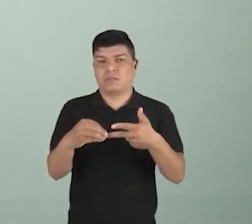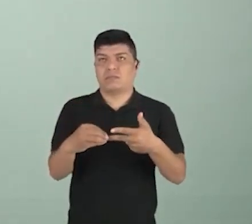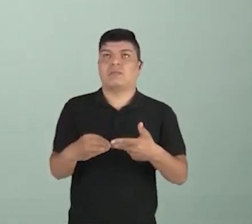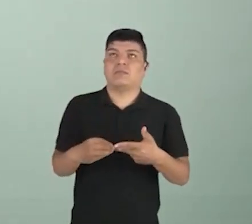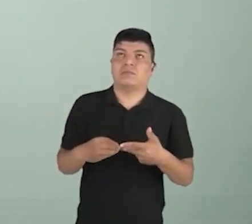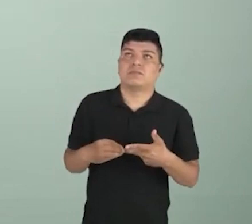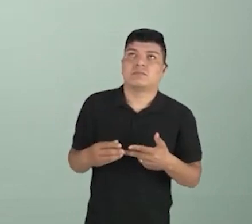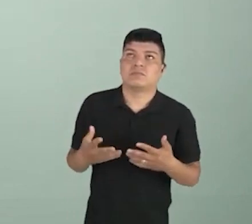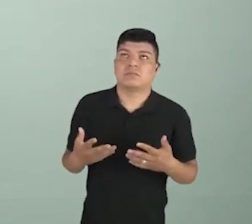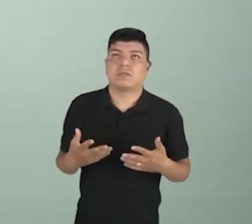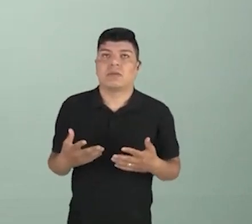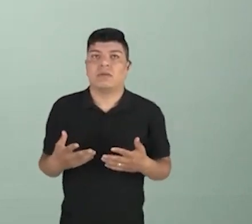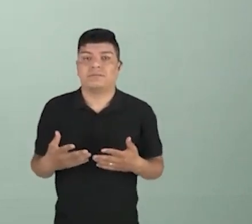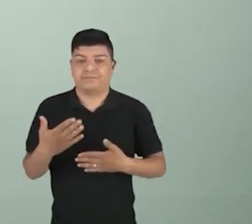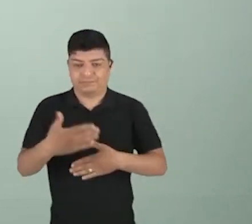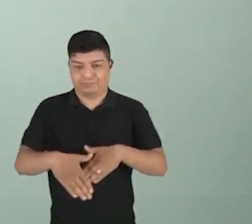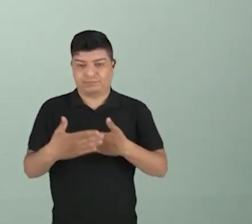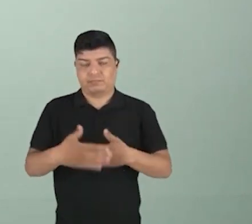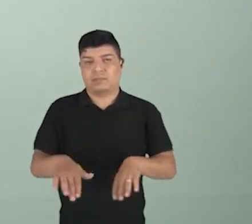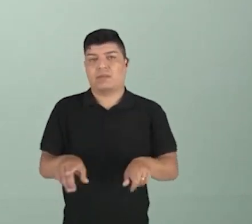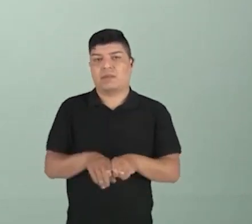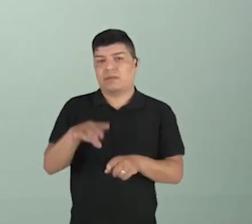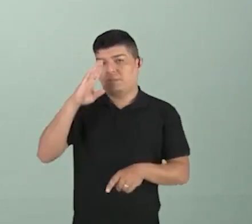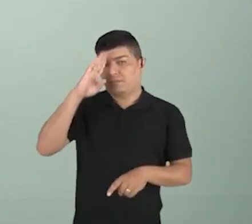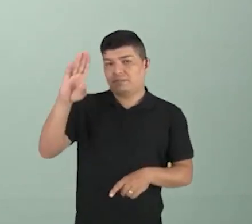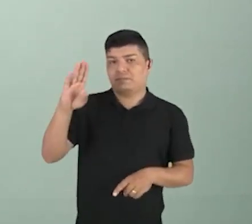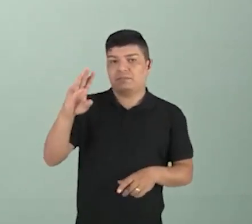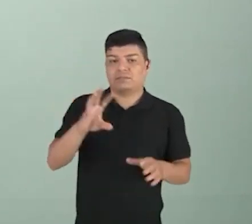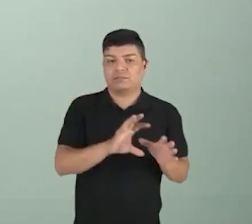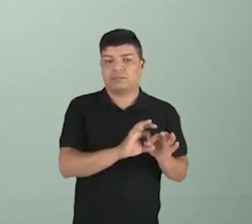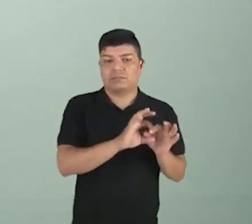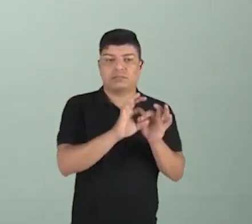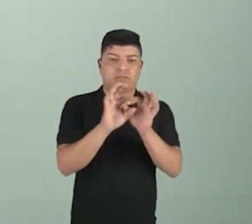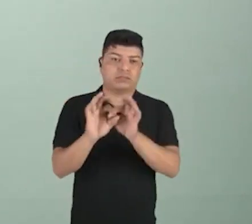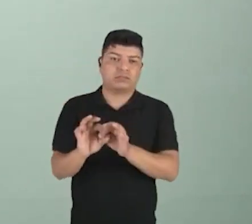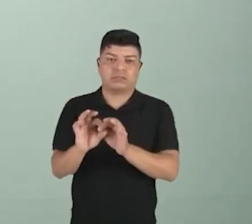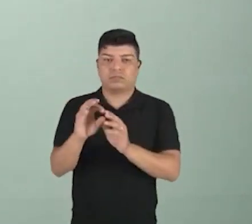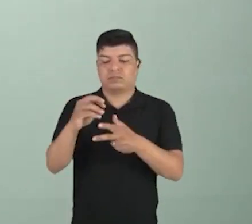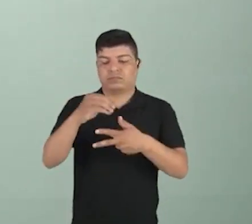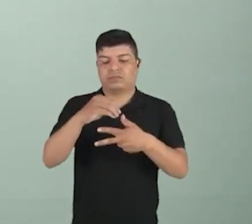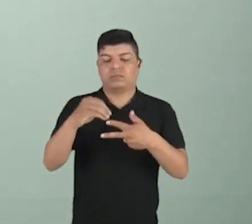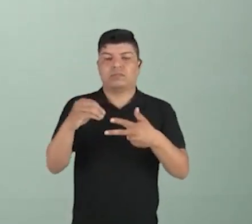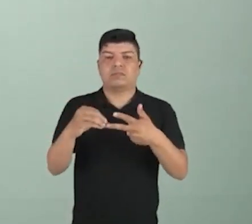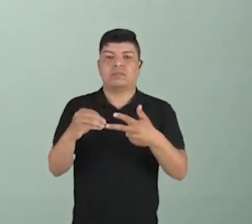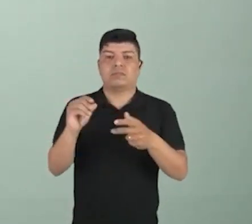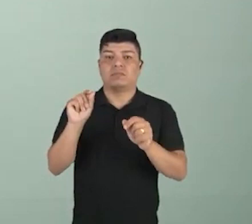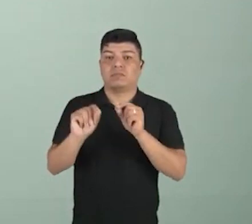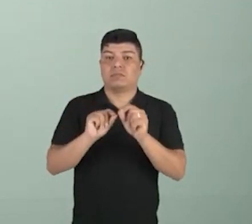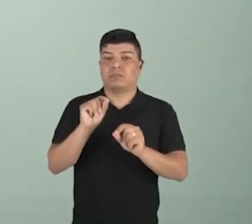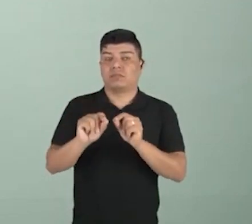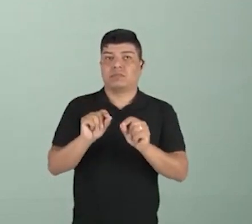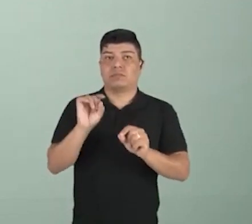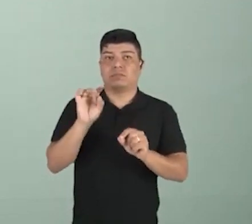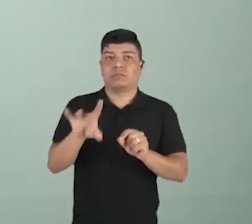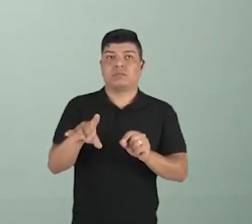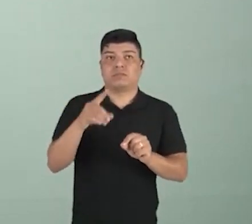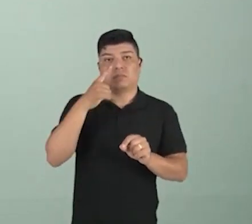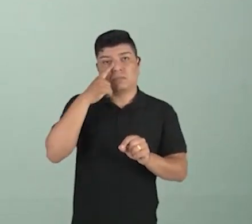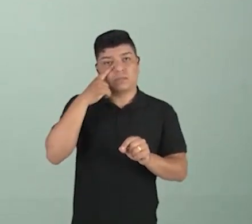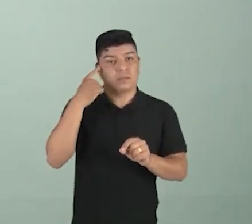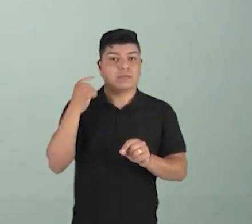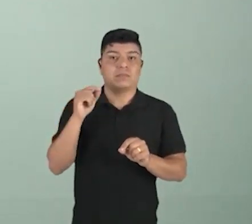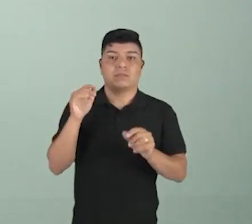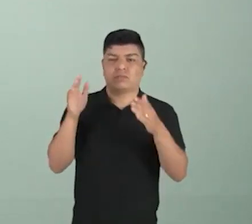dentro das provas, principalmente no contexto Enem, ela vai servir apenas para te dar